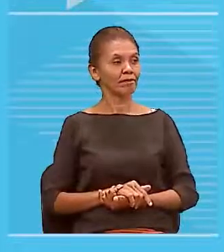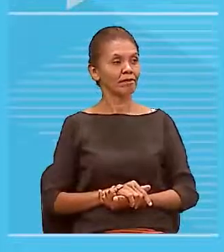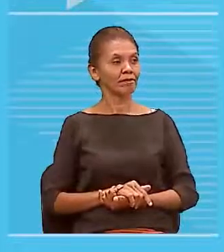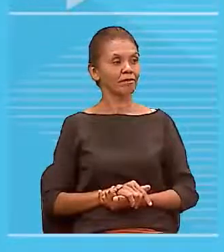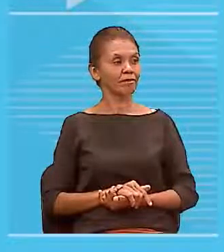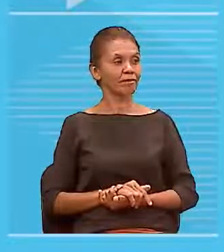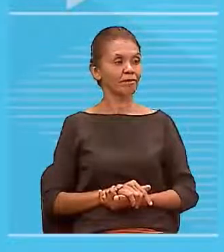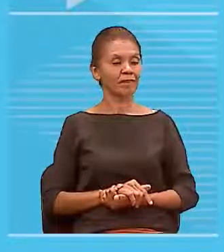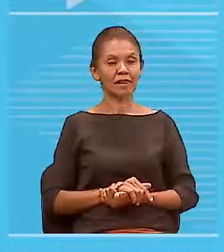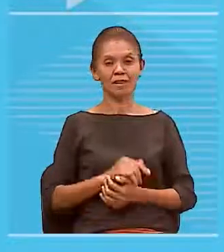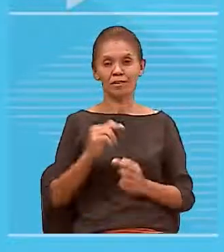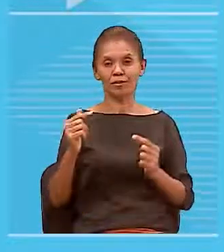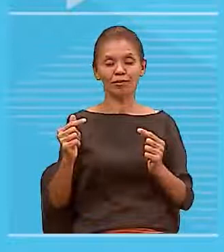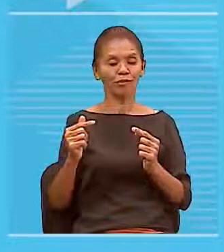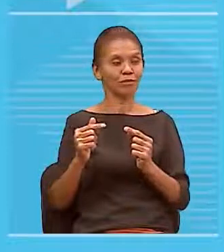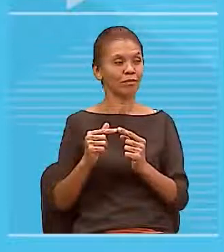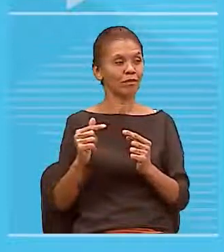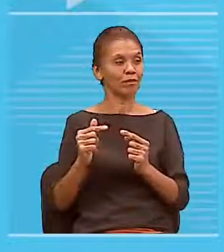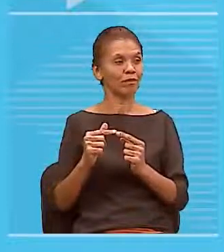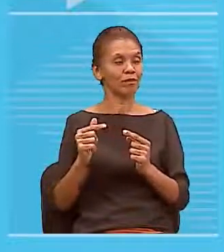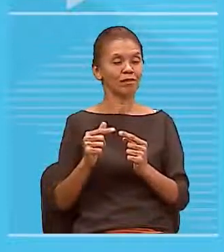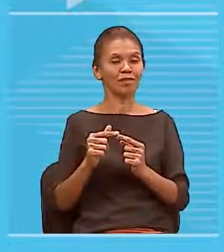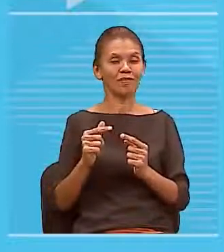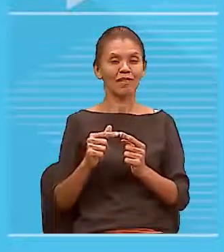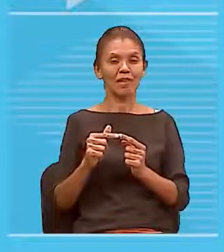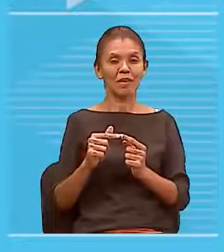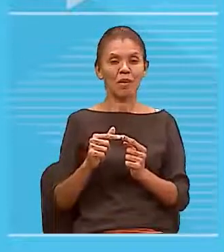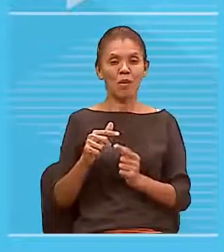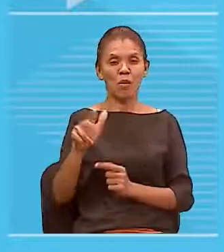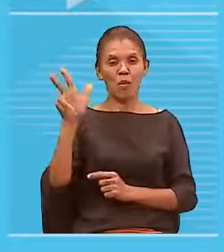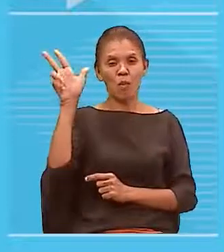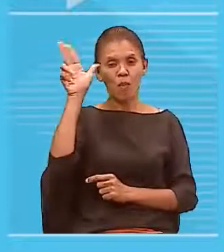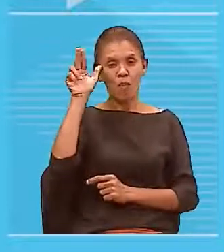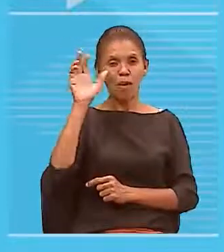ele é um cruzamento de uma égua